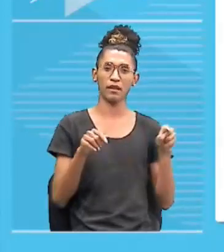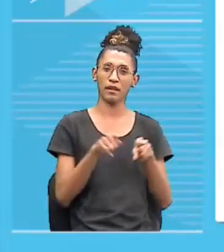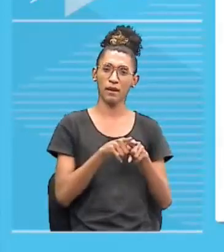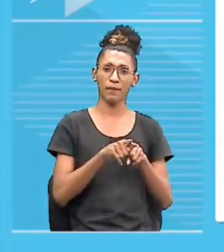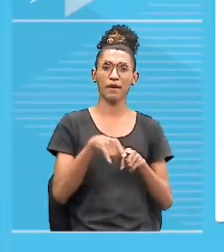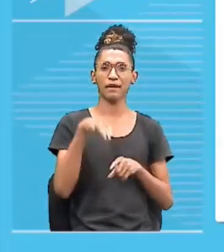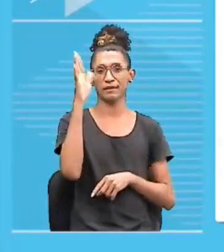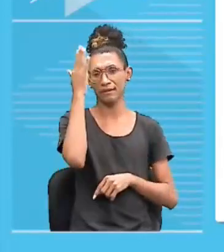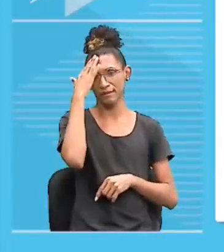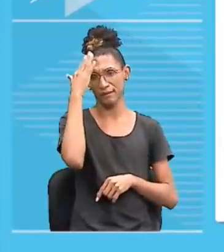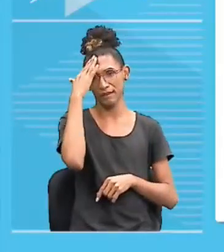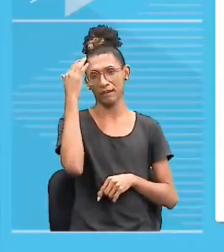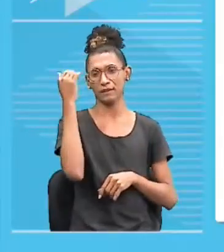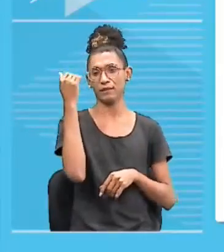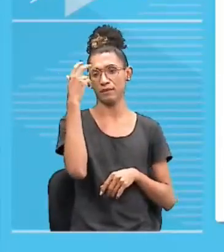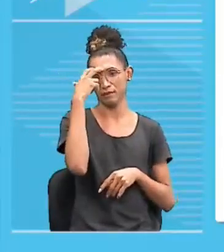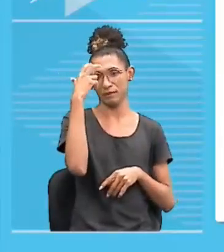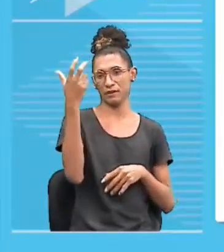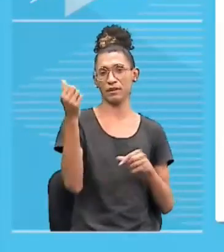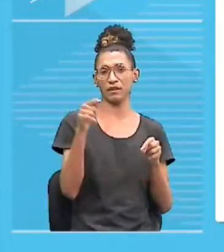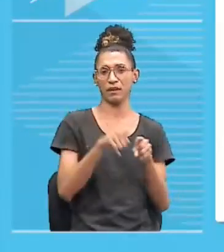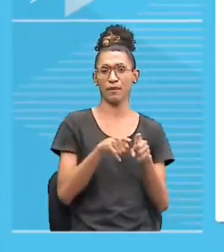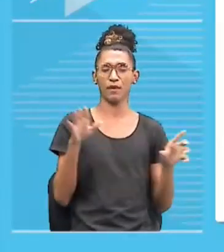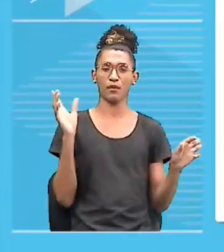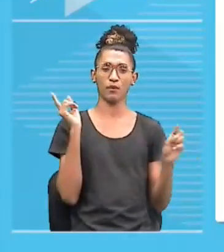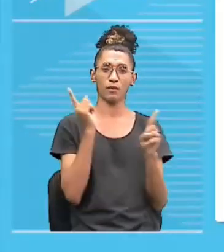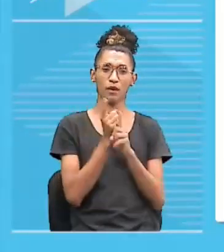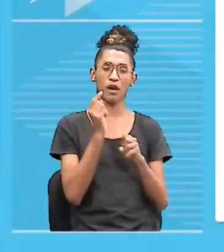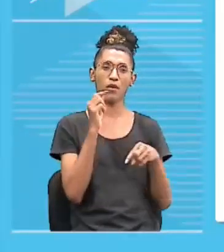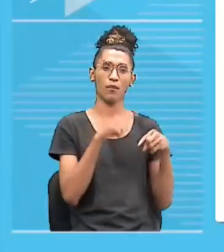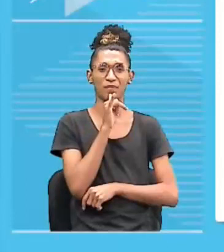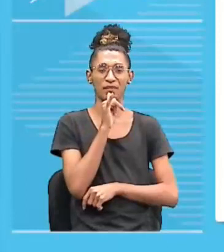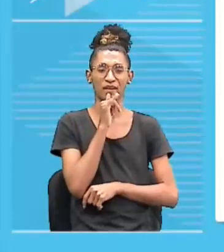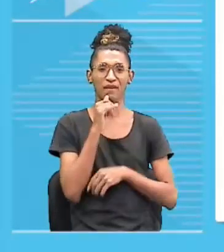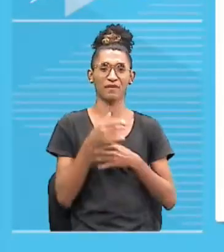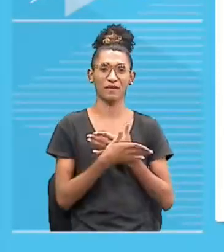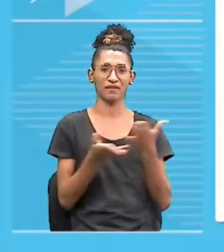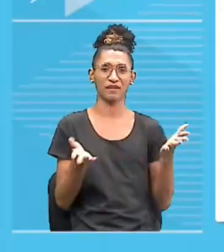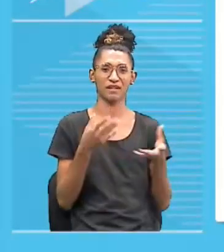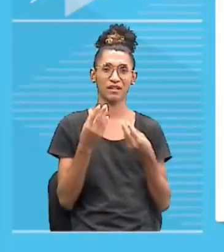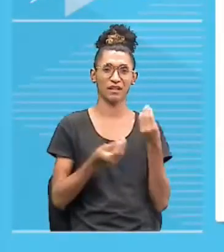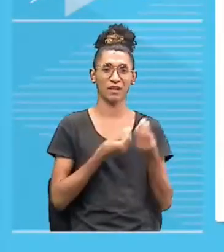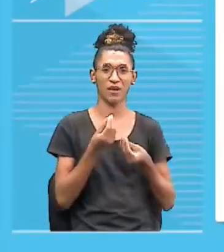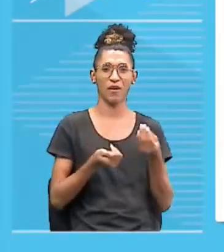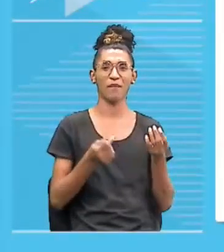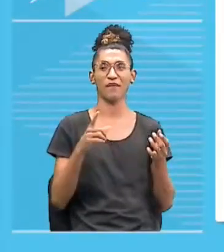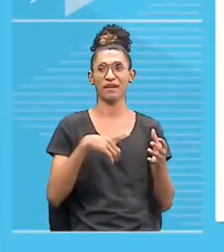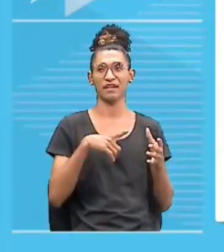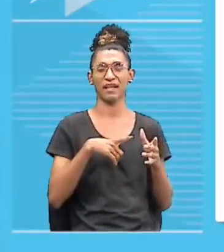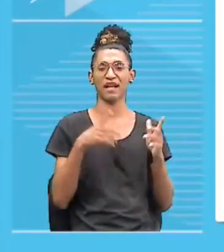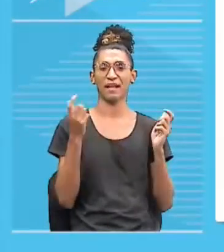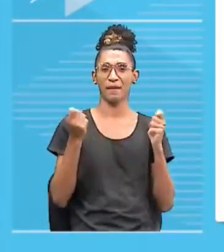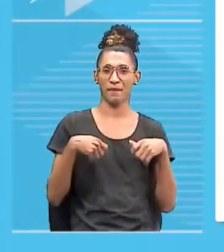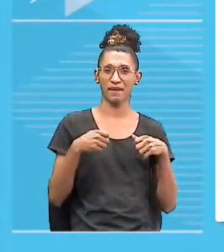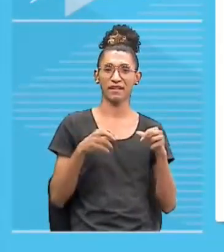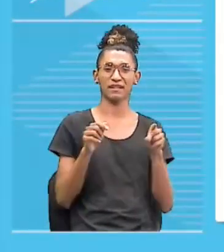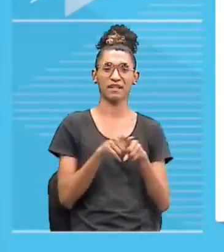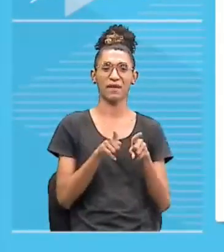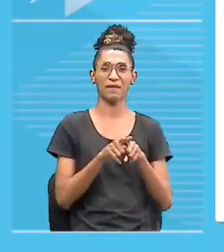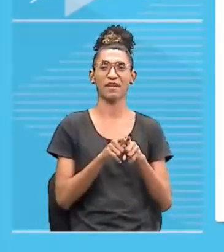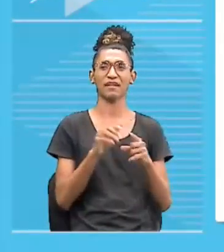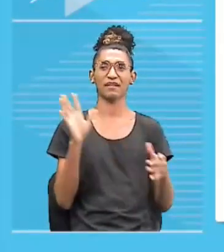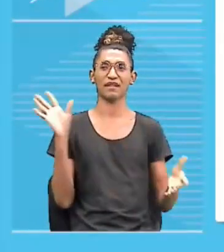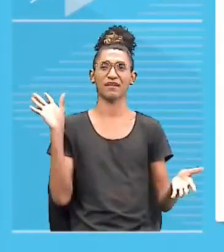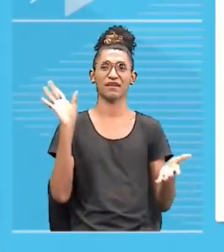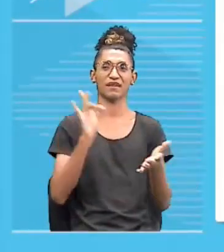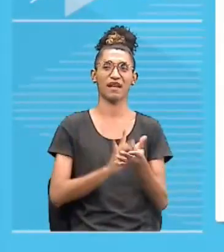de uma inteligência, de um identificador do produto, dessa necessidade, dessa